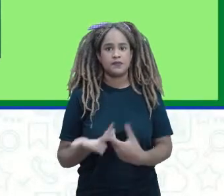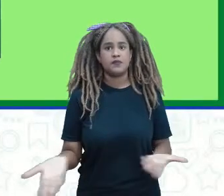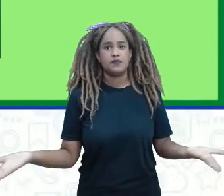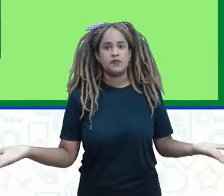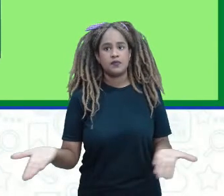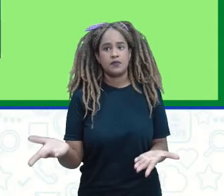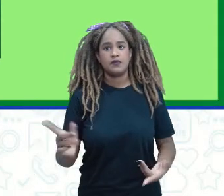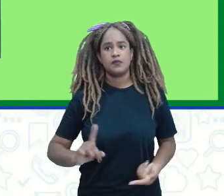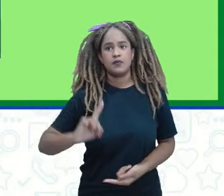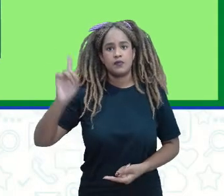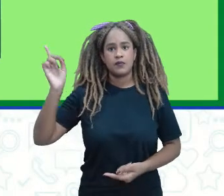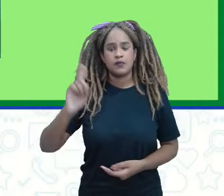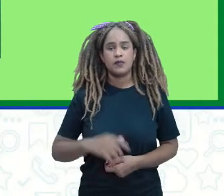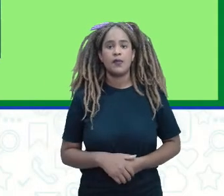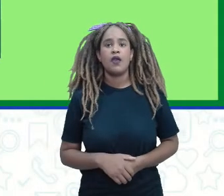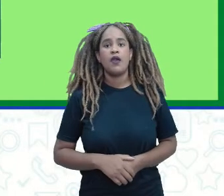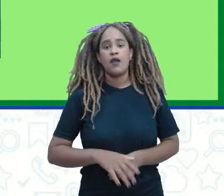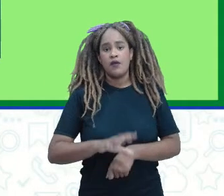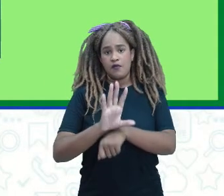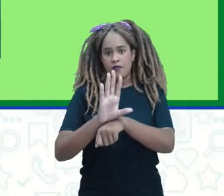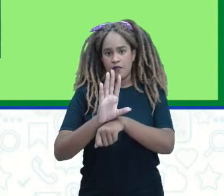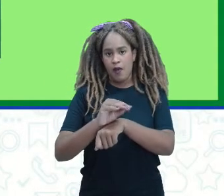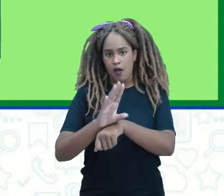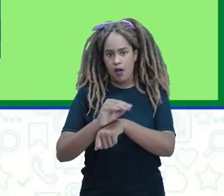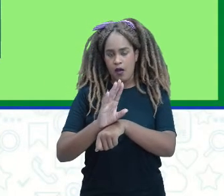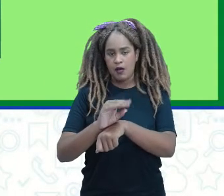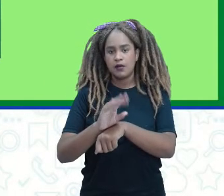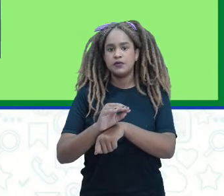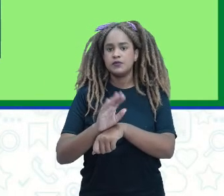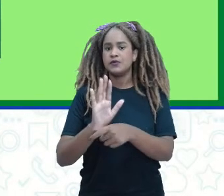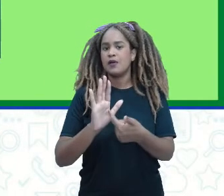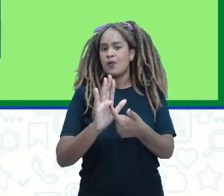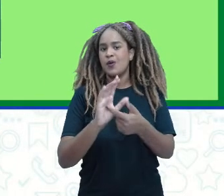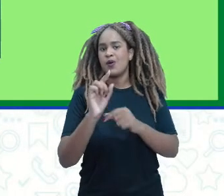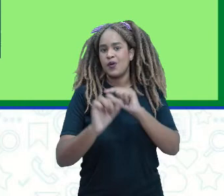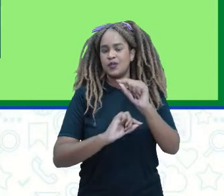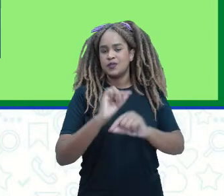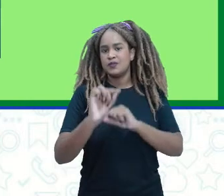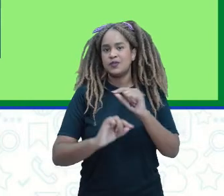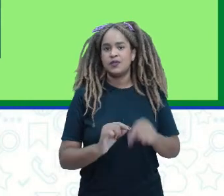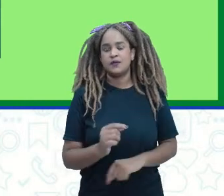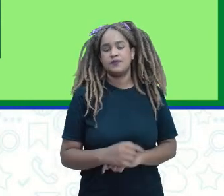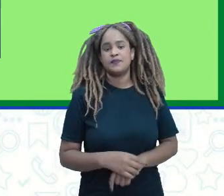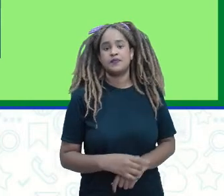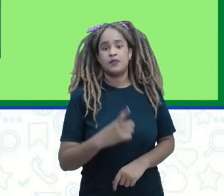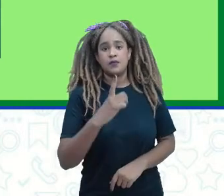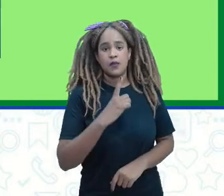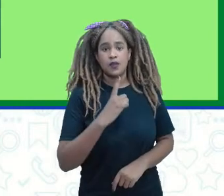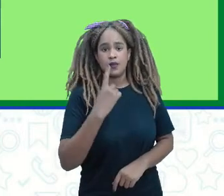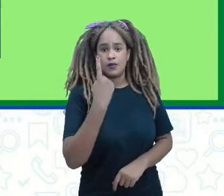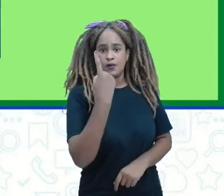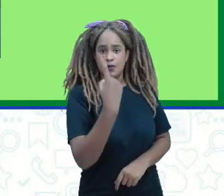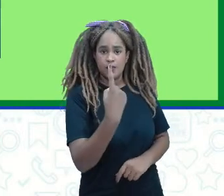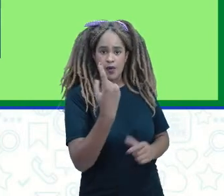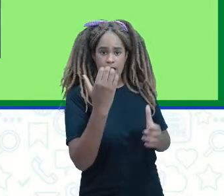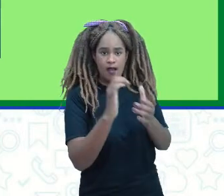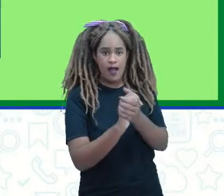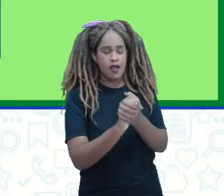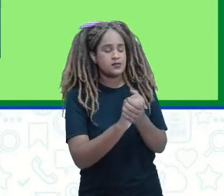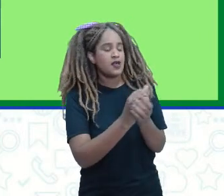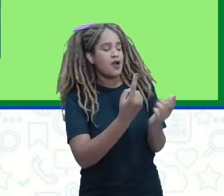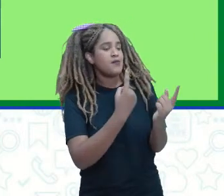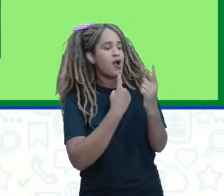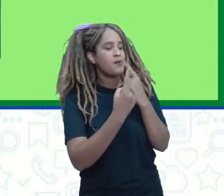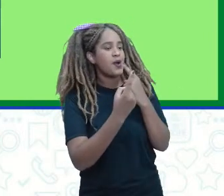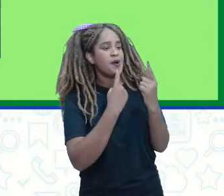vocês assimilarem essa história da atração, né? A gente tá vendo aí um casal aí todo